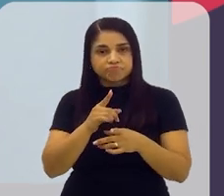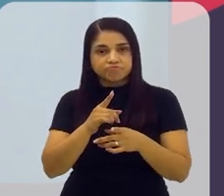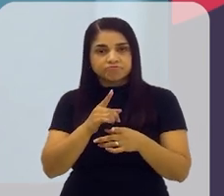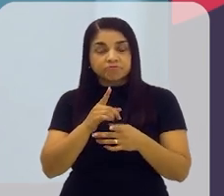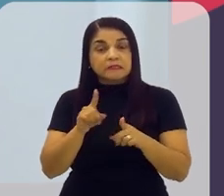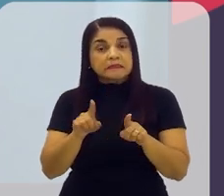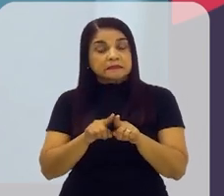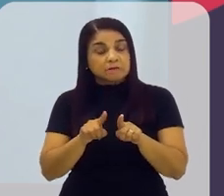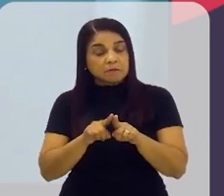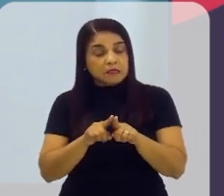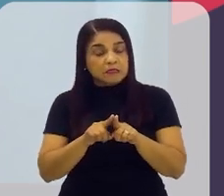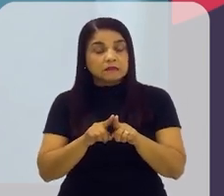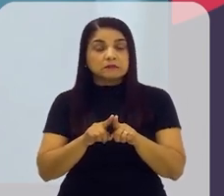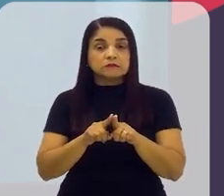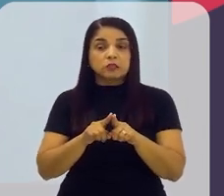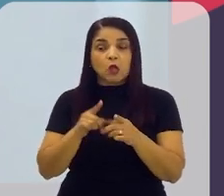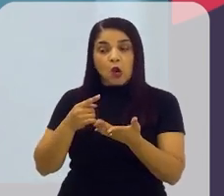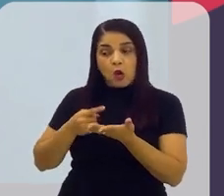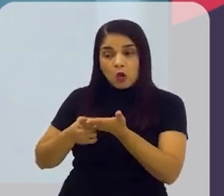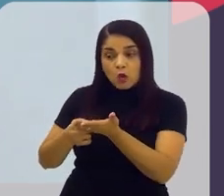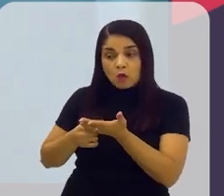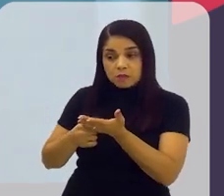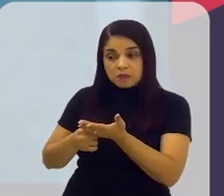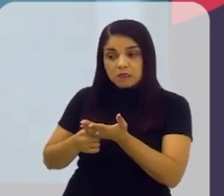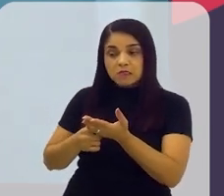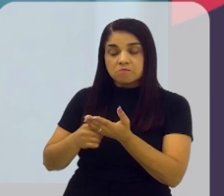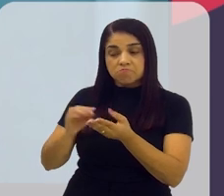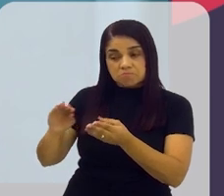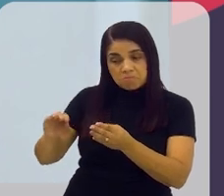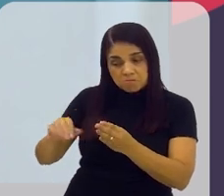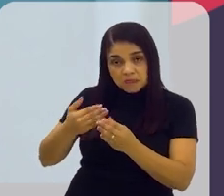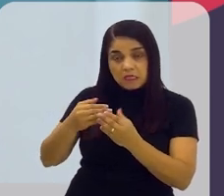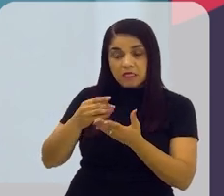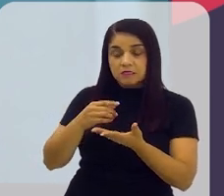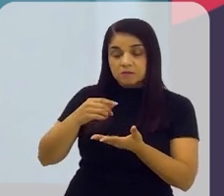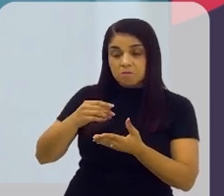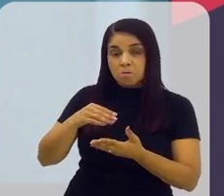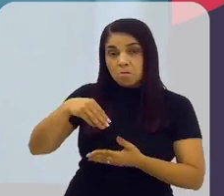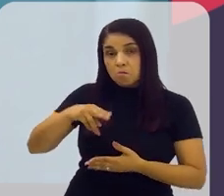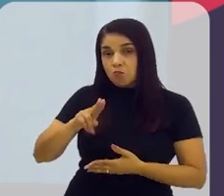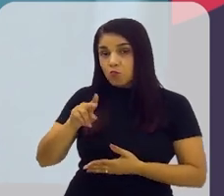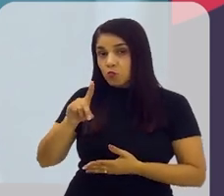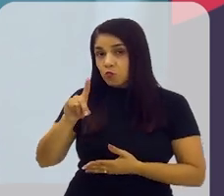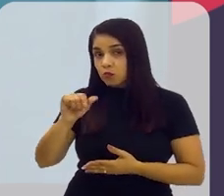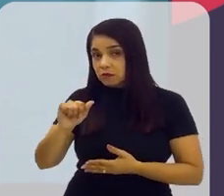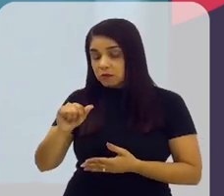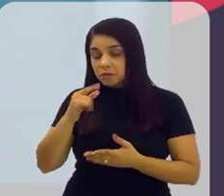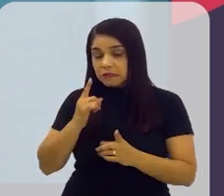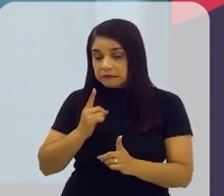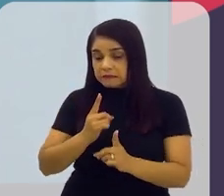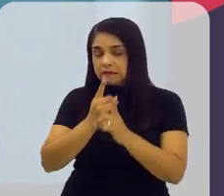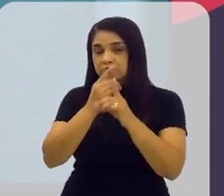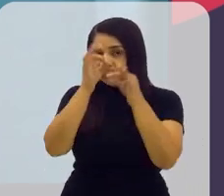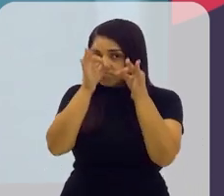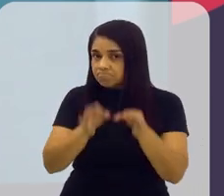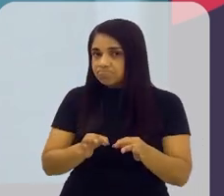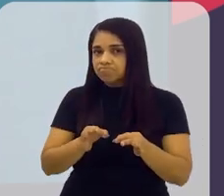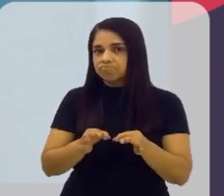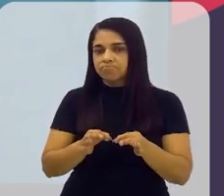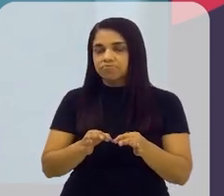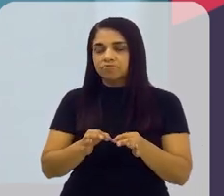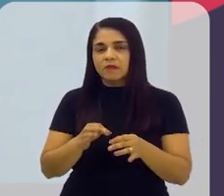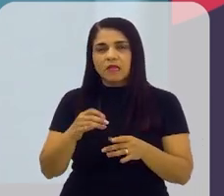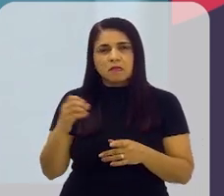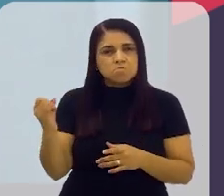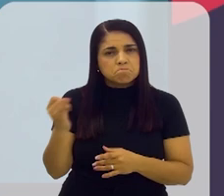identificação, mas ao mesmo tempo eu também combinei com ele que mandasse a planta o quanto antes para confirmar a identificação, né?